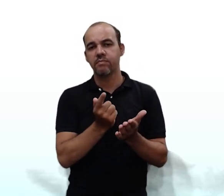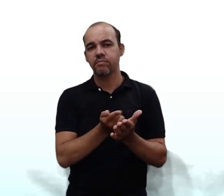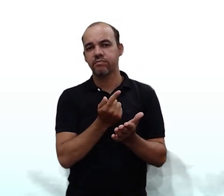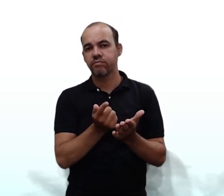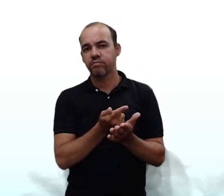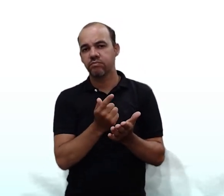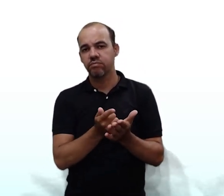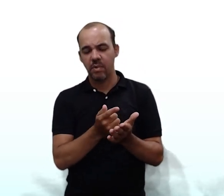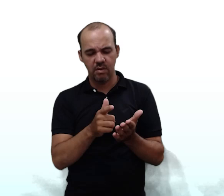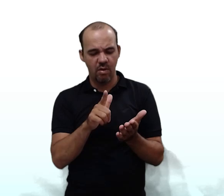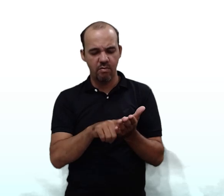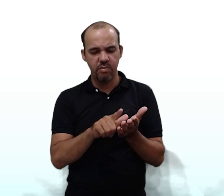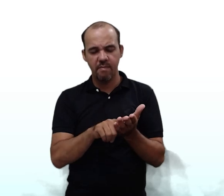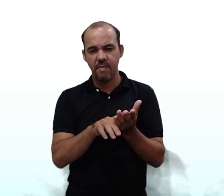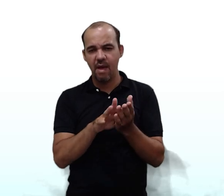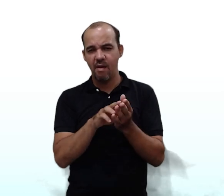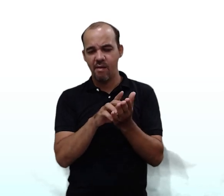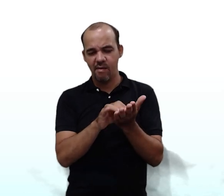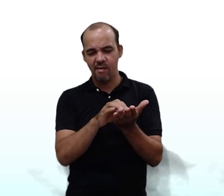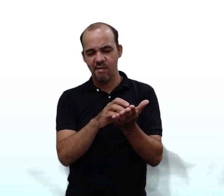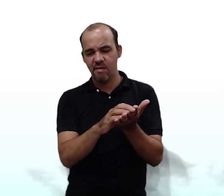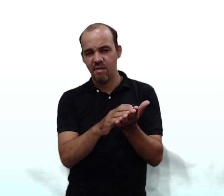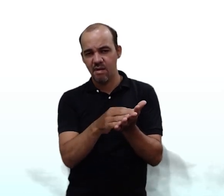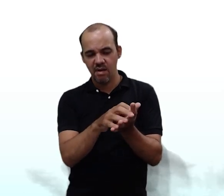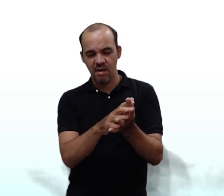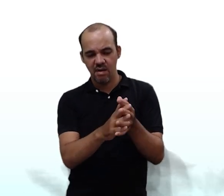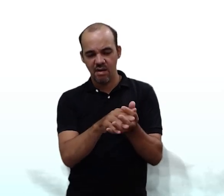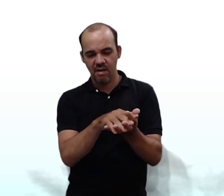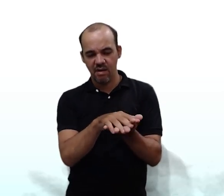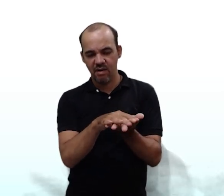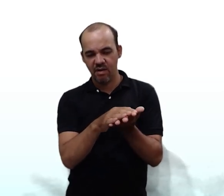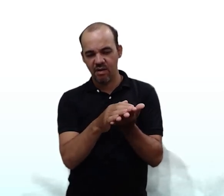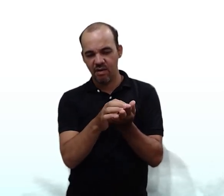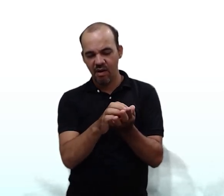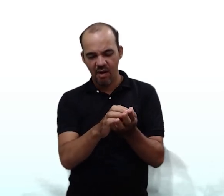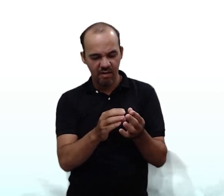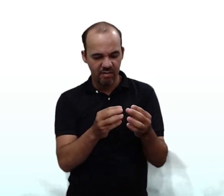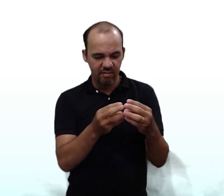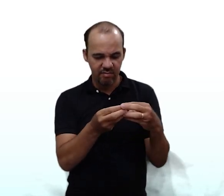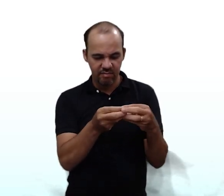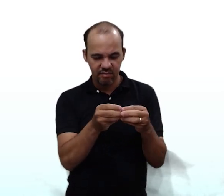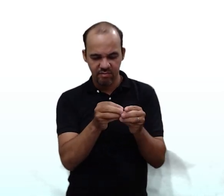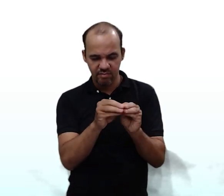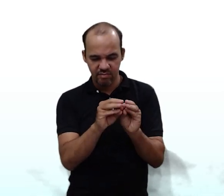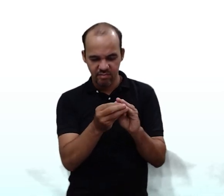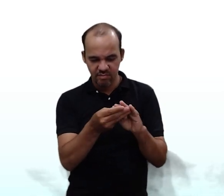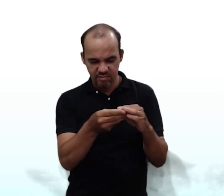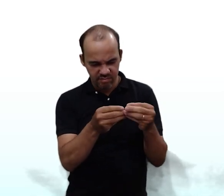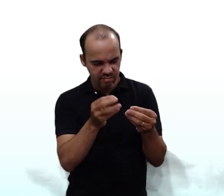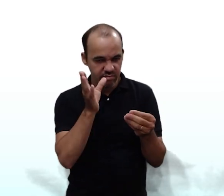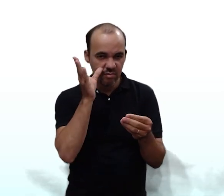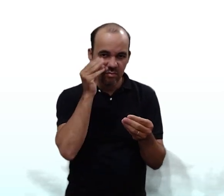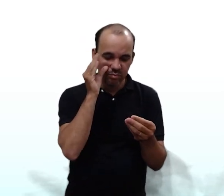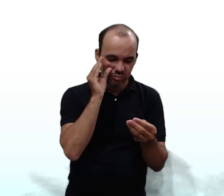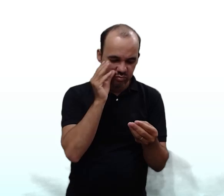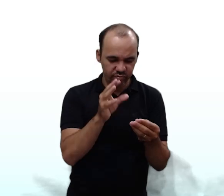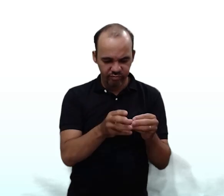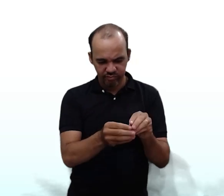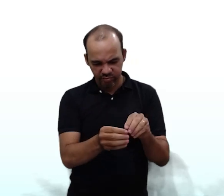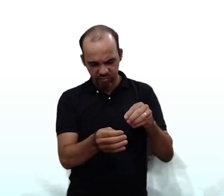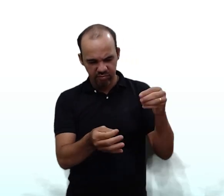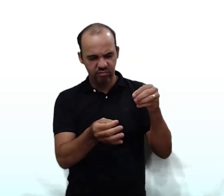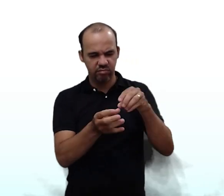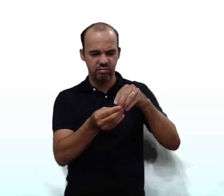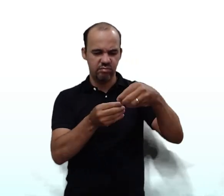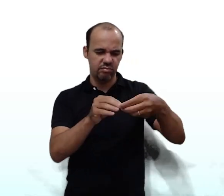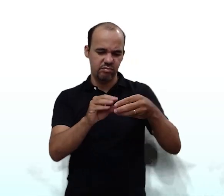um papel bem amassadinho, né? E aí eu, curioso todo, eu acredito que você aí em casa também seja bem curioso, você vai abrir